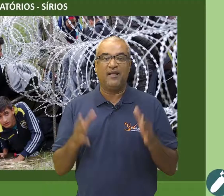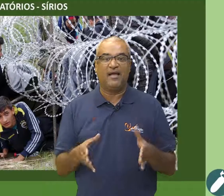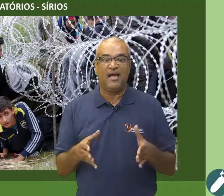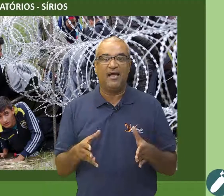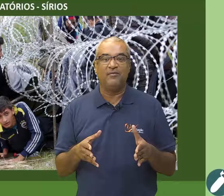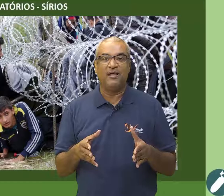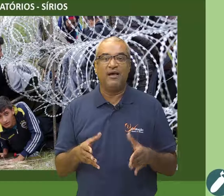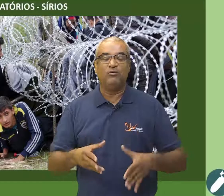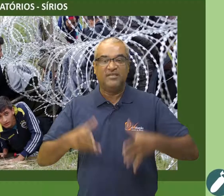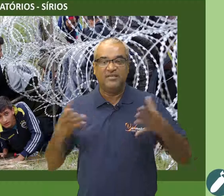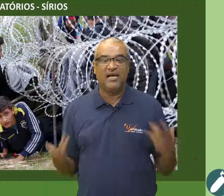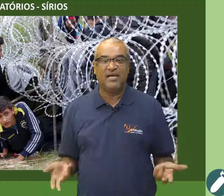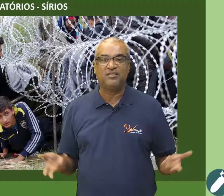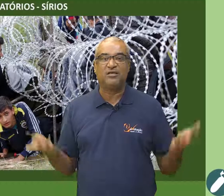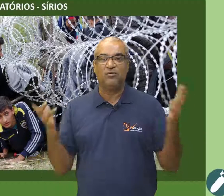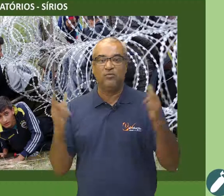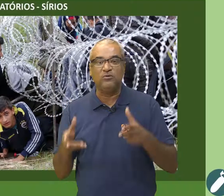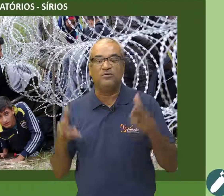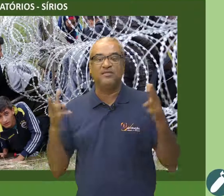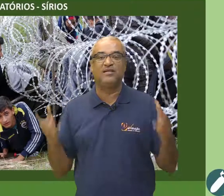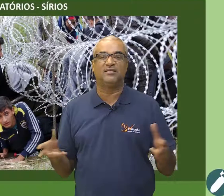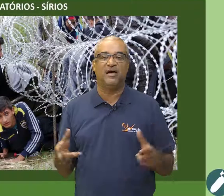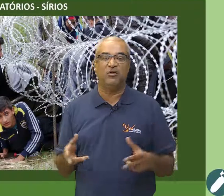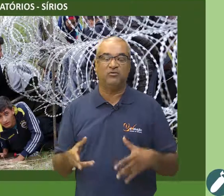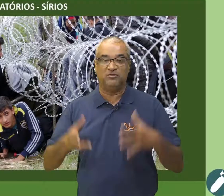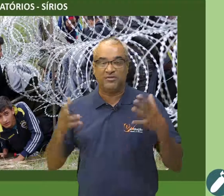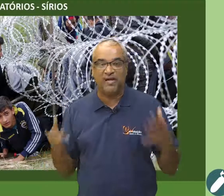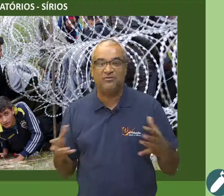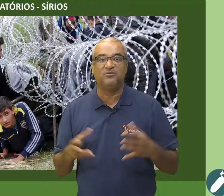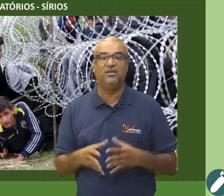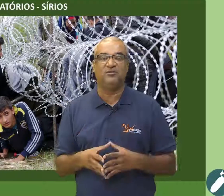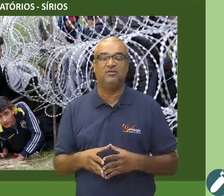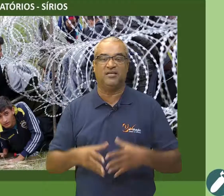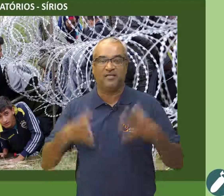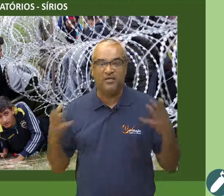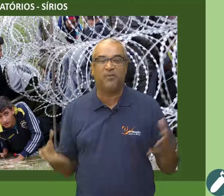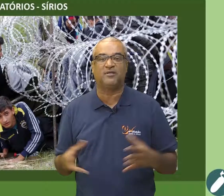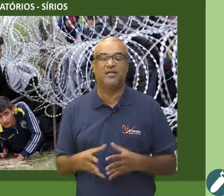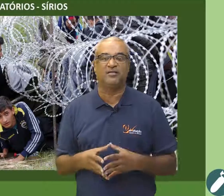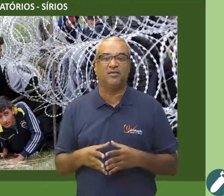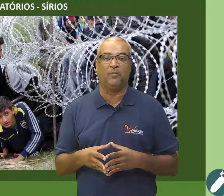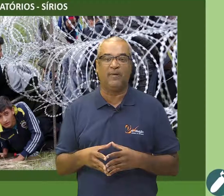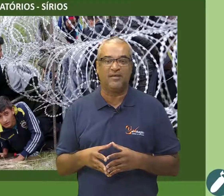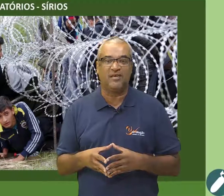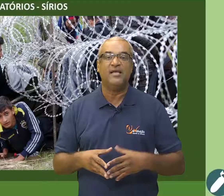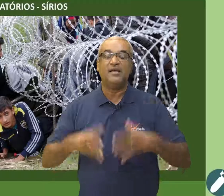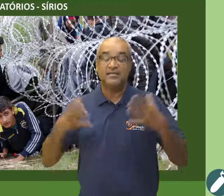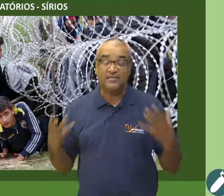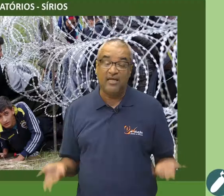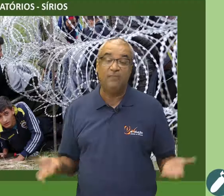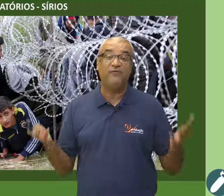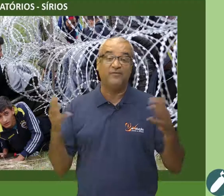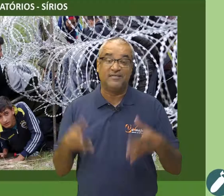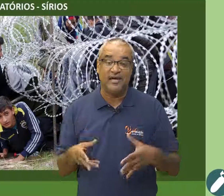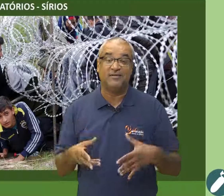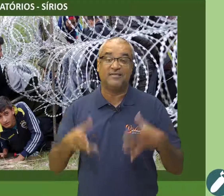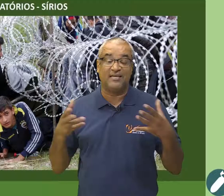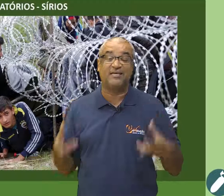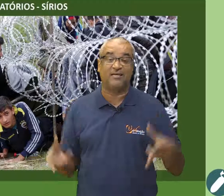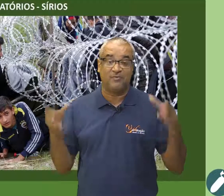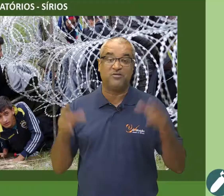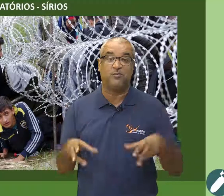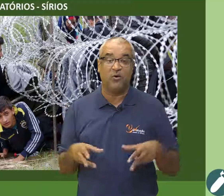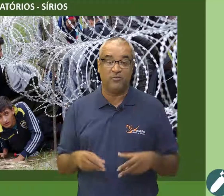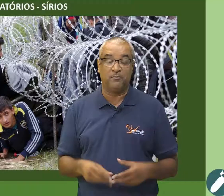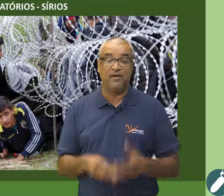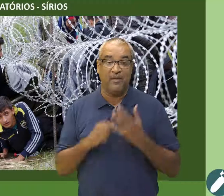podemos aplicar o desastre que o mundo ocidental, os Estados Unidos e as grandes potências europeias sempre fizeram nessas